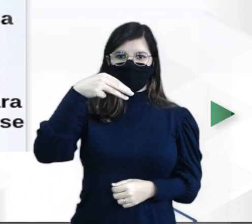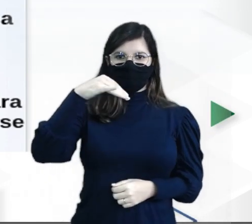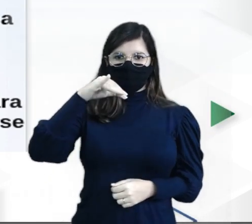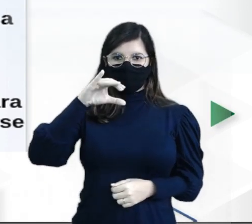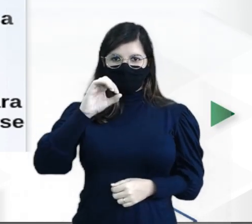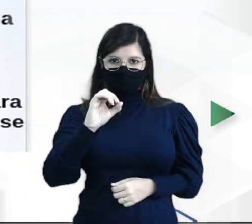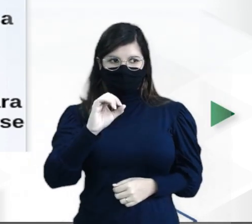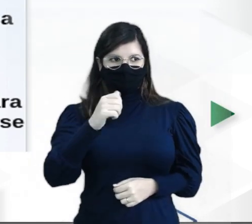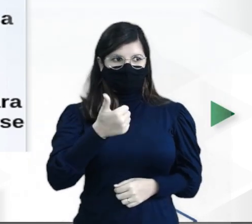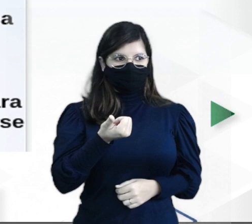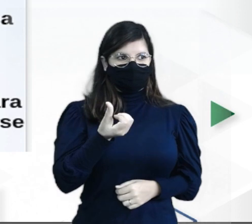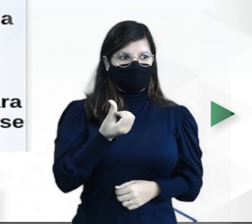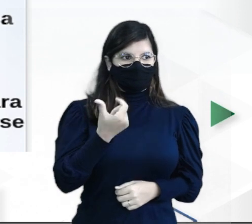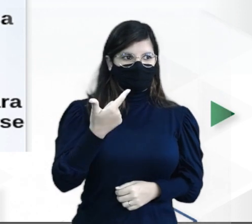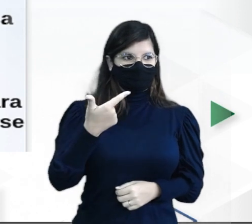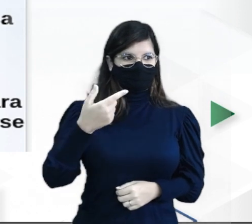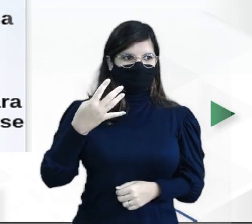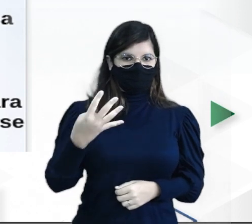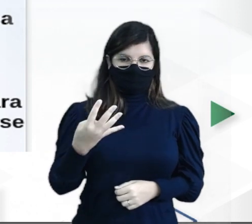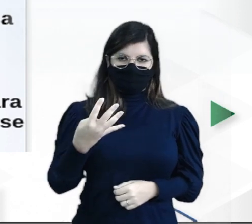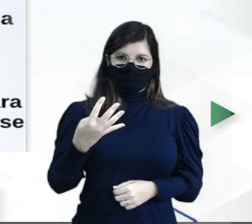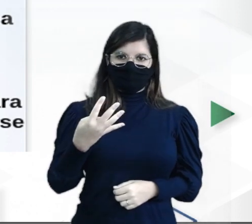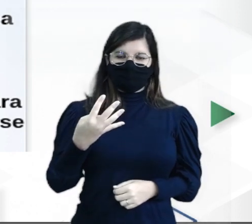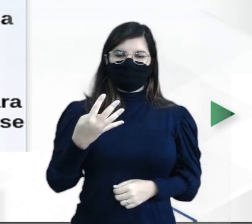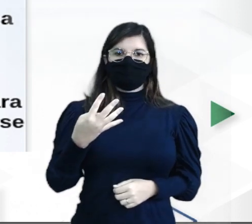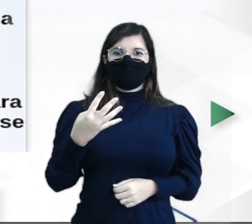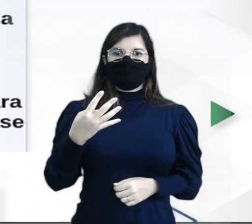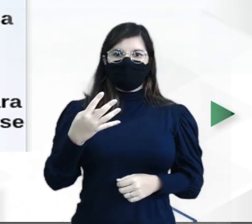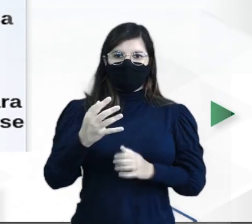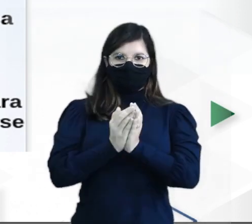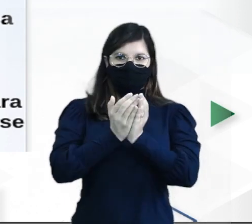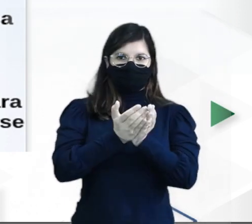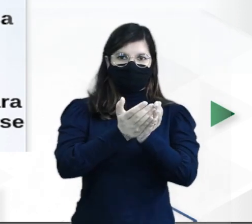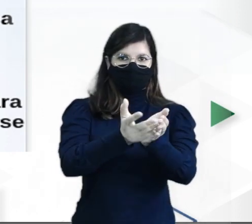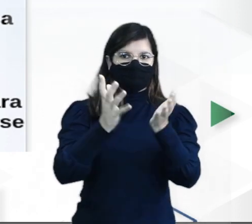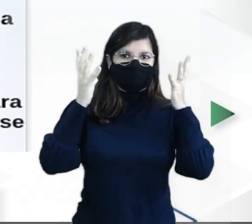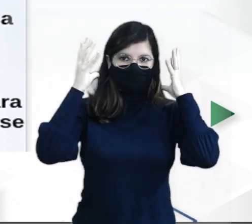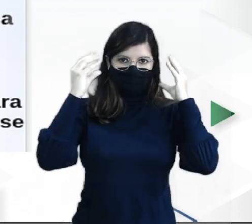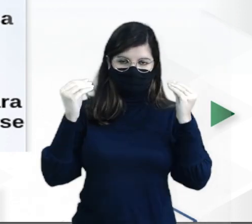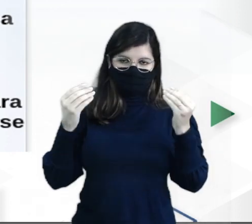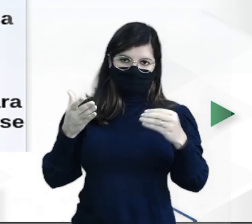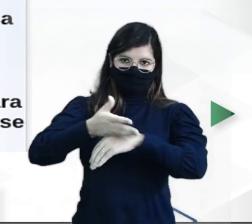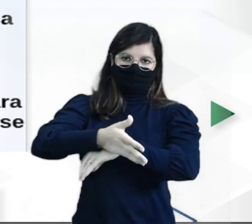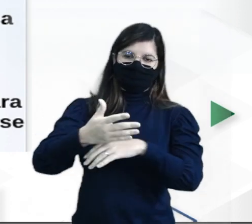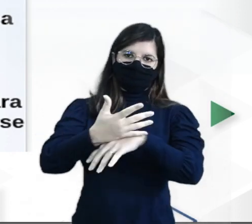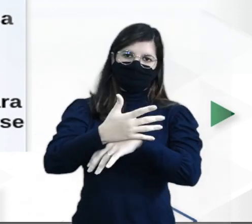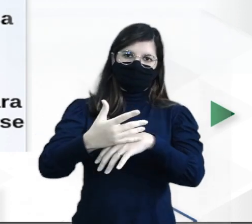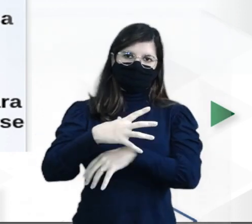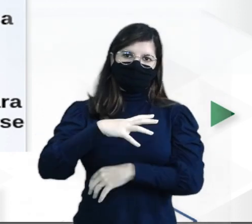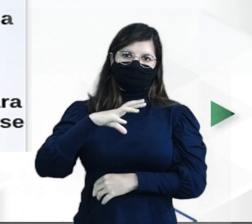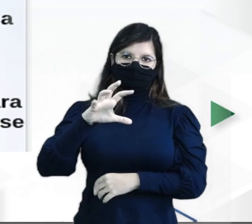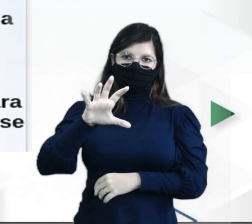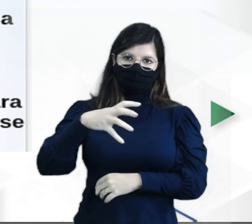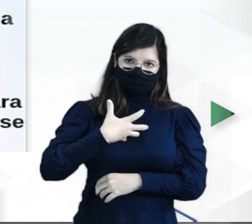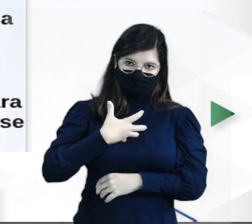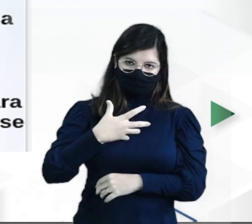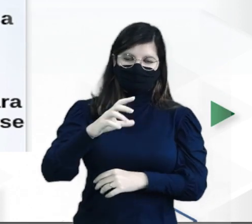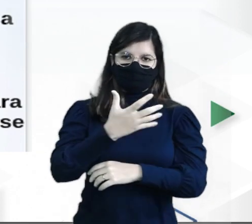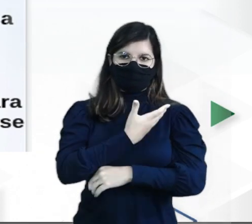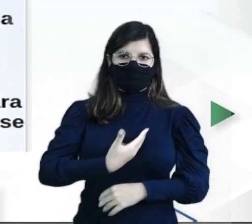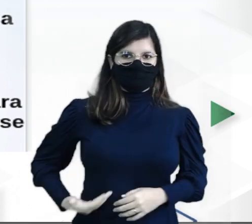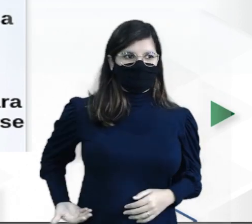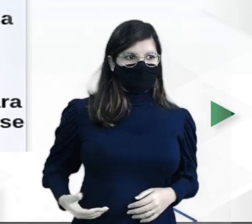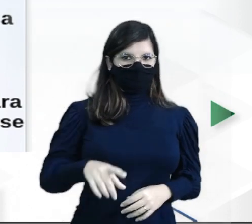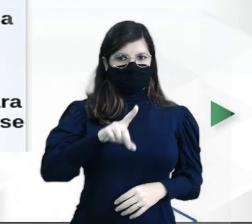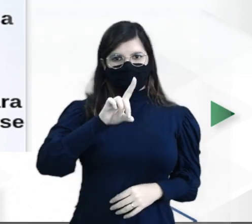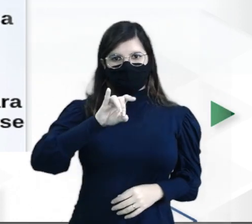de 1624 as quatro holandesa deu na barra da cidade da Bahia porém o governador Diego de